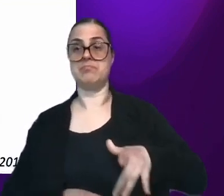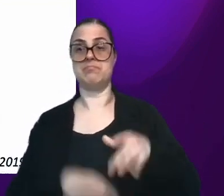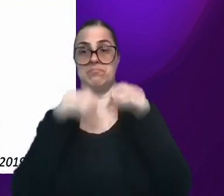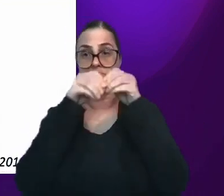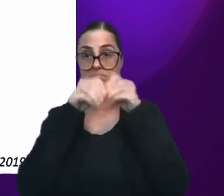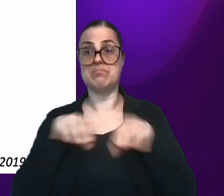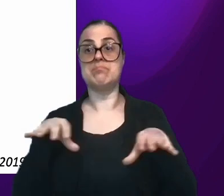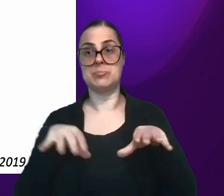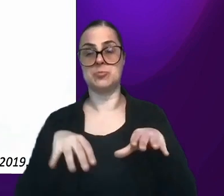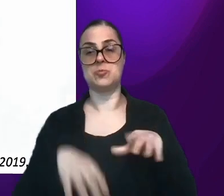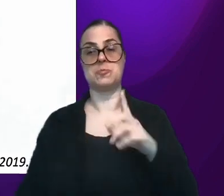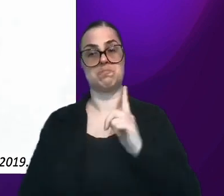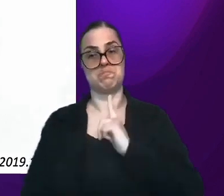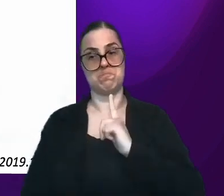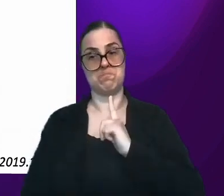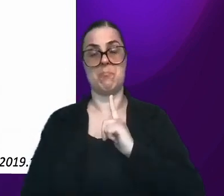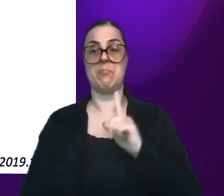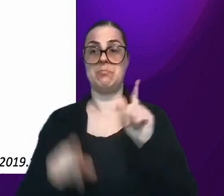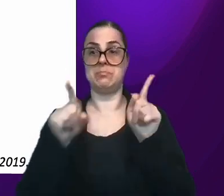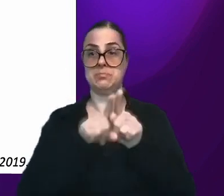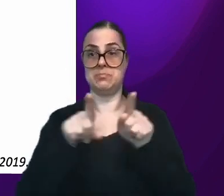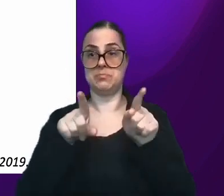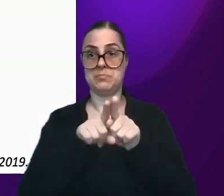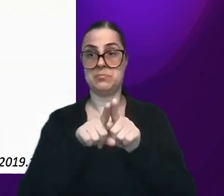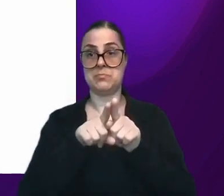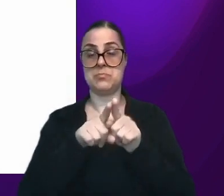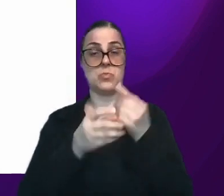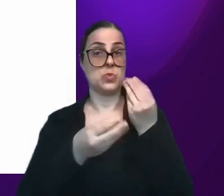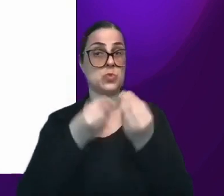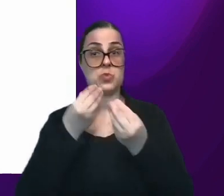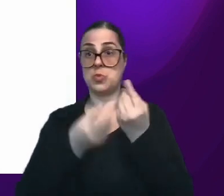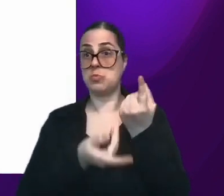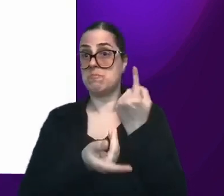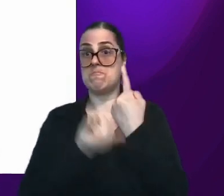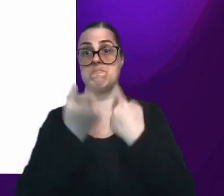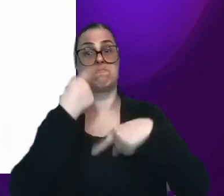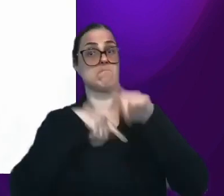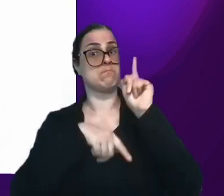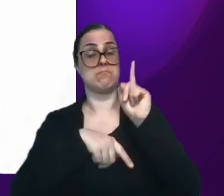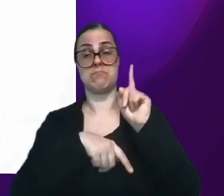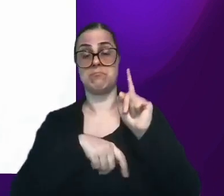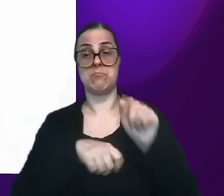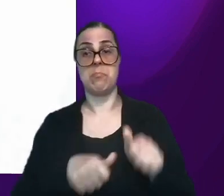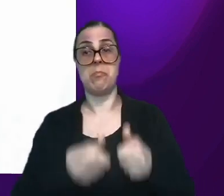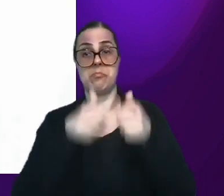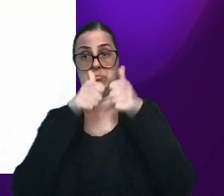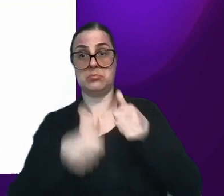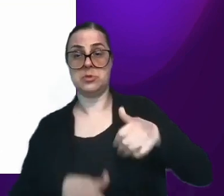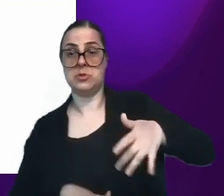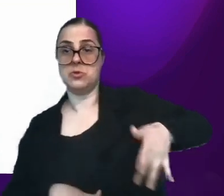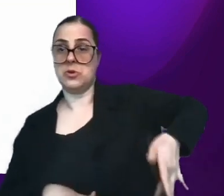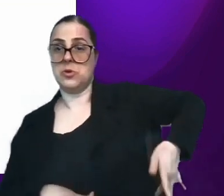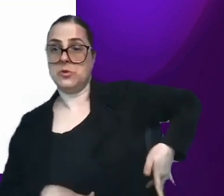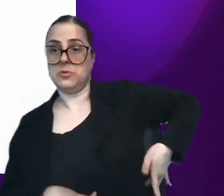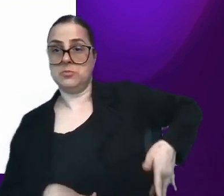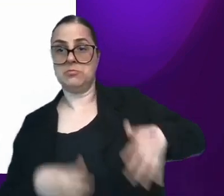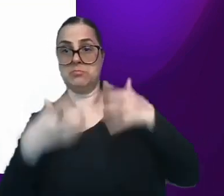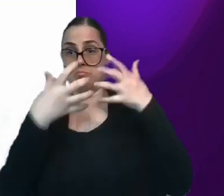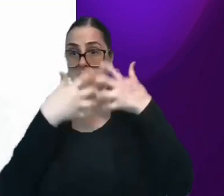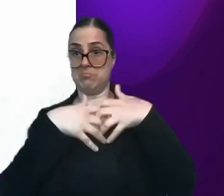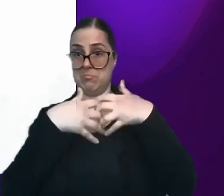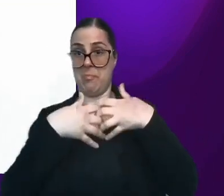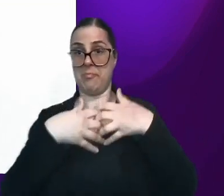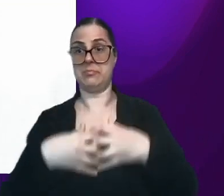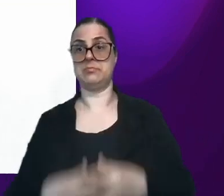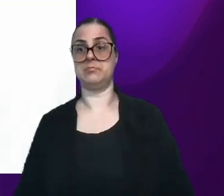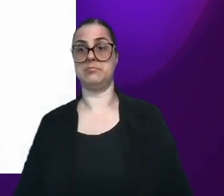prejudicando, inclusive, a recuperação da função renal. O Tiago já comentou aqui sobre vários mecanismos